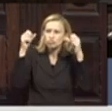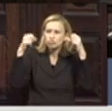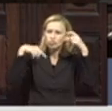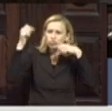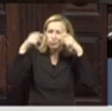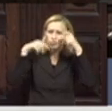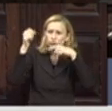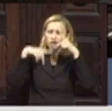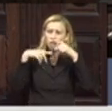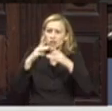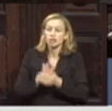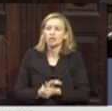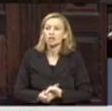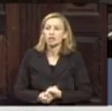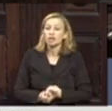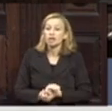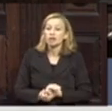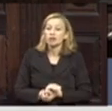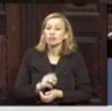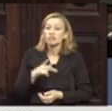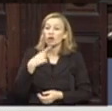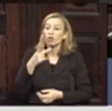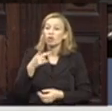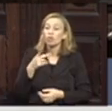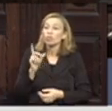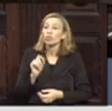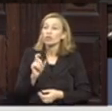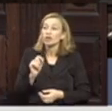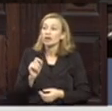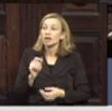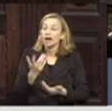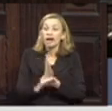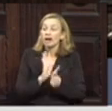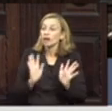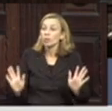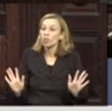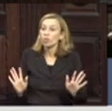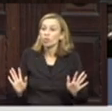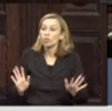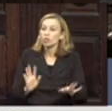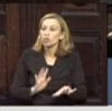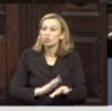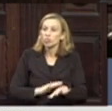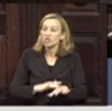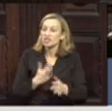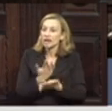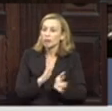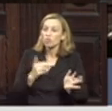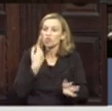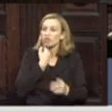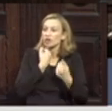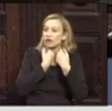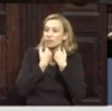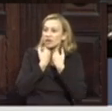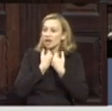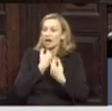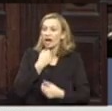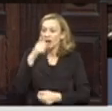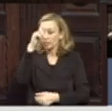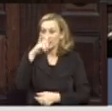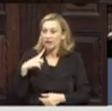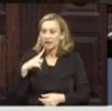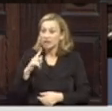em agosto do ano passado, o Ministério da Saúde, não considerando que no período